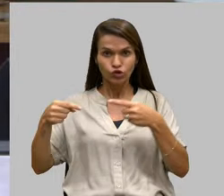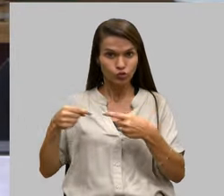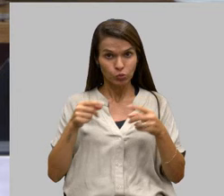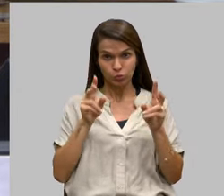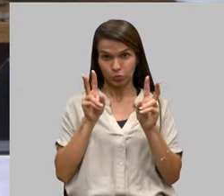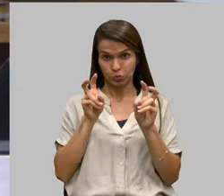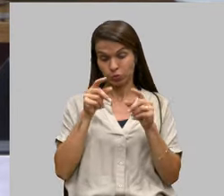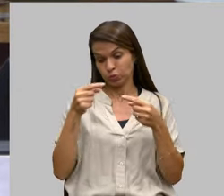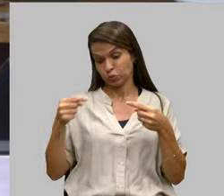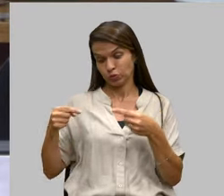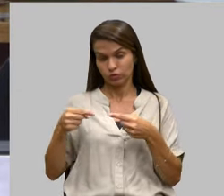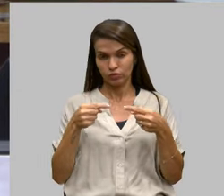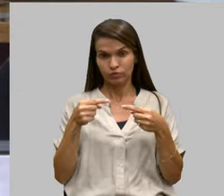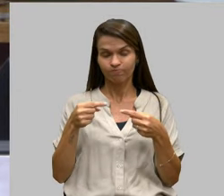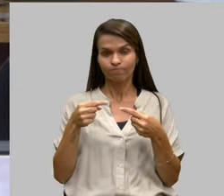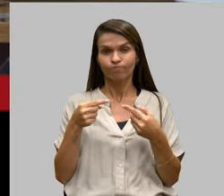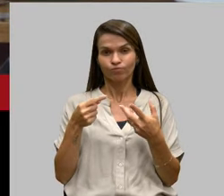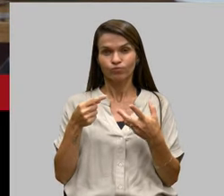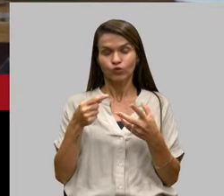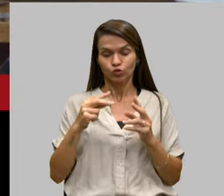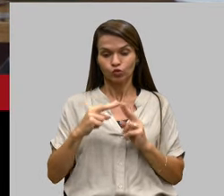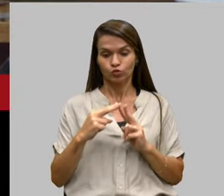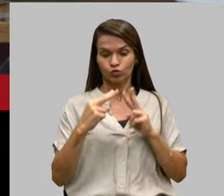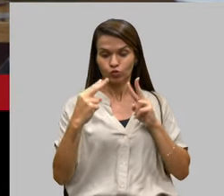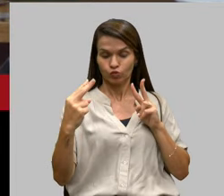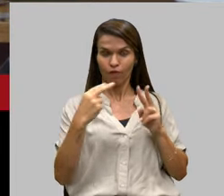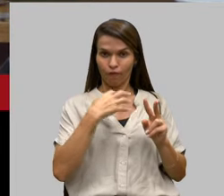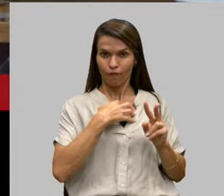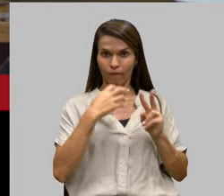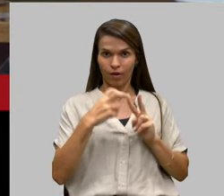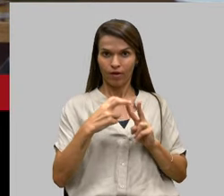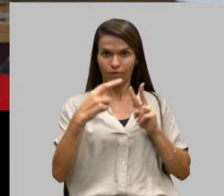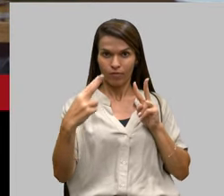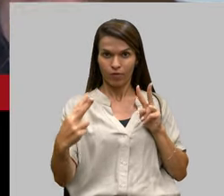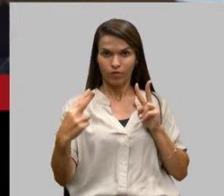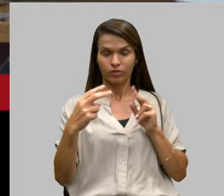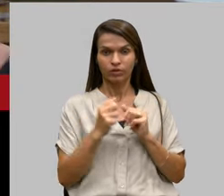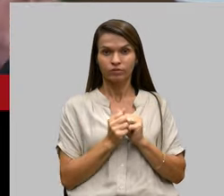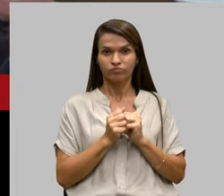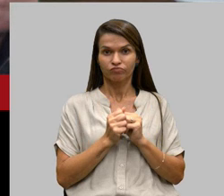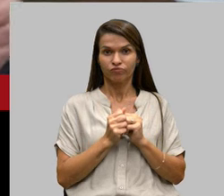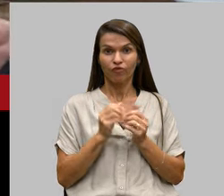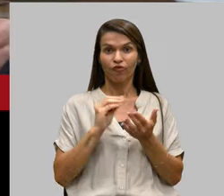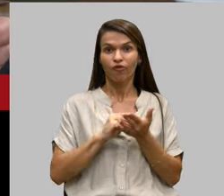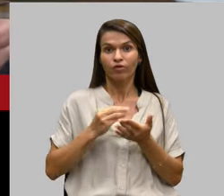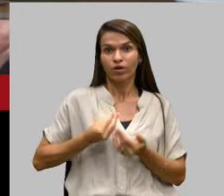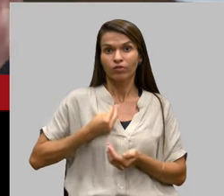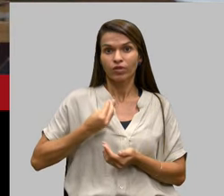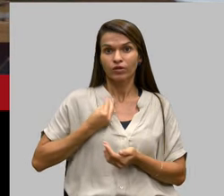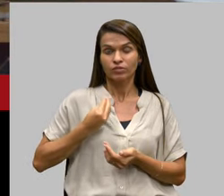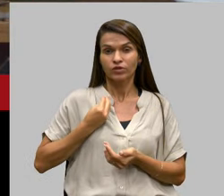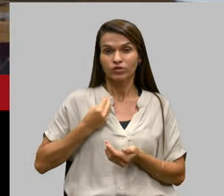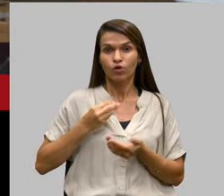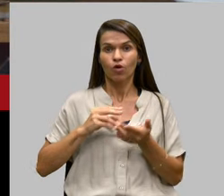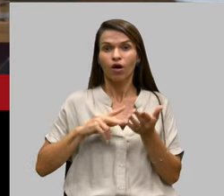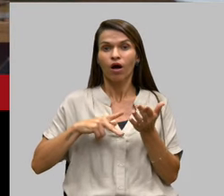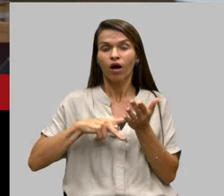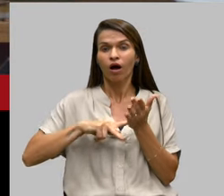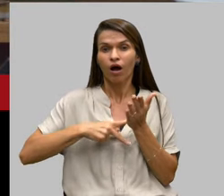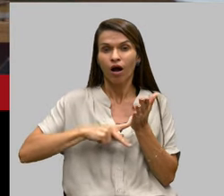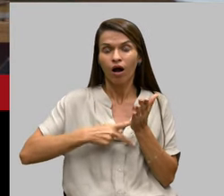Eh de forma remota sem a participação inclusive dos sindicatos os sindicatos